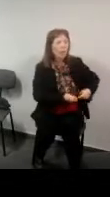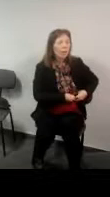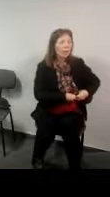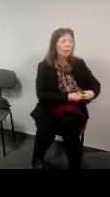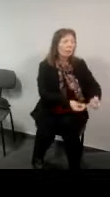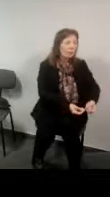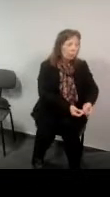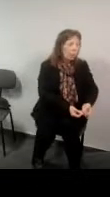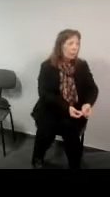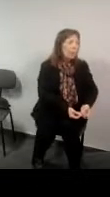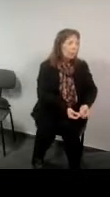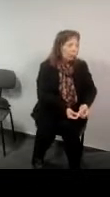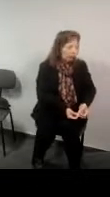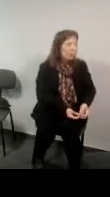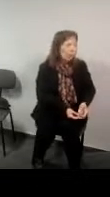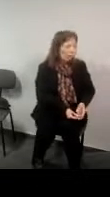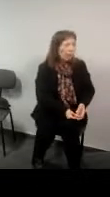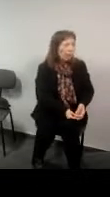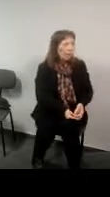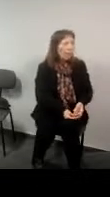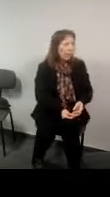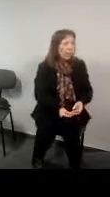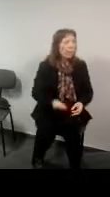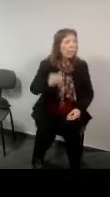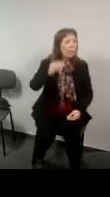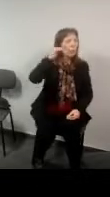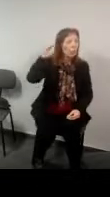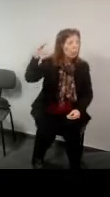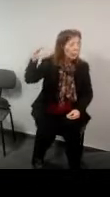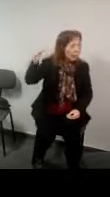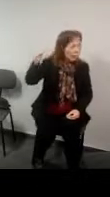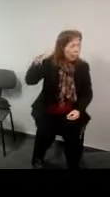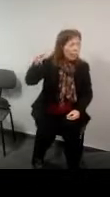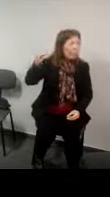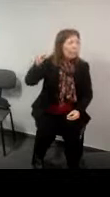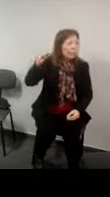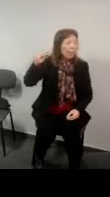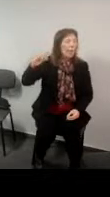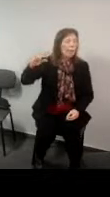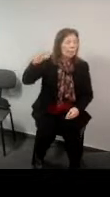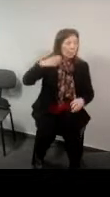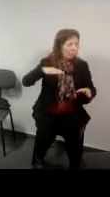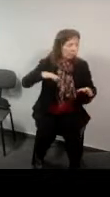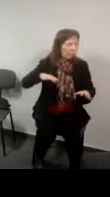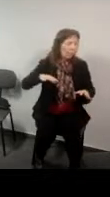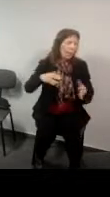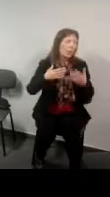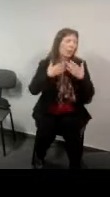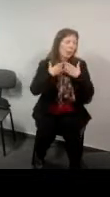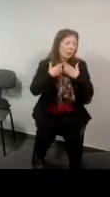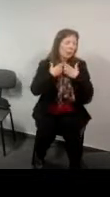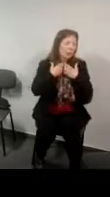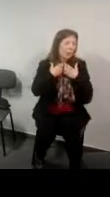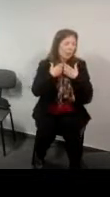harmonizado, ainda passe pelos peitos. Né? É o que se espera, né? O top de linha, né? Mas, claro